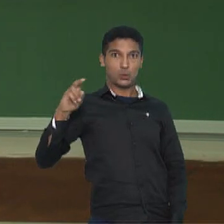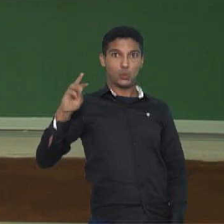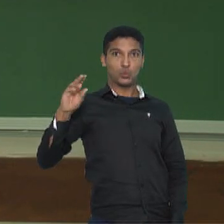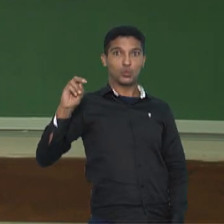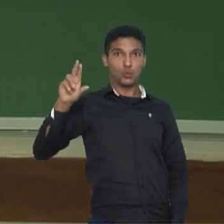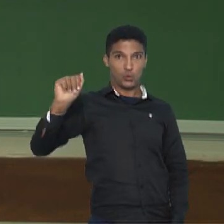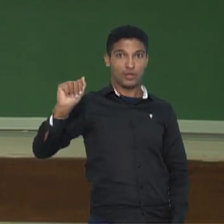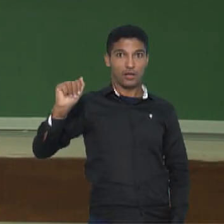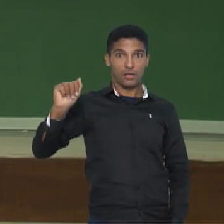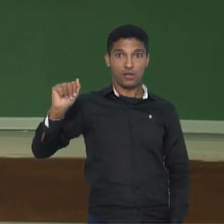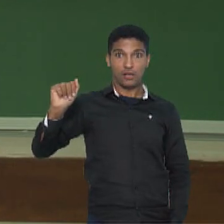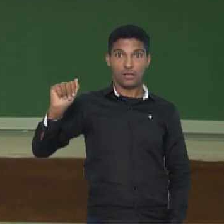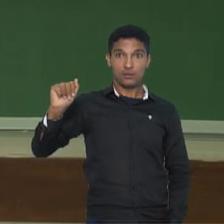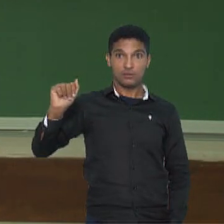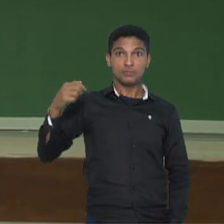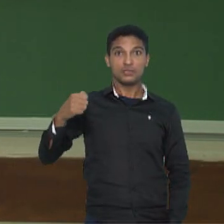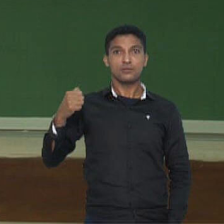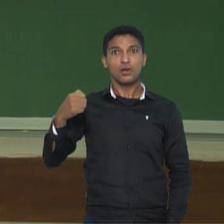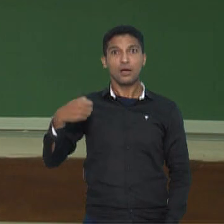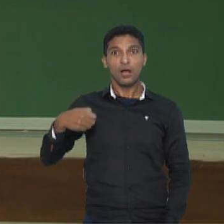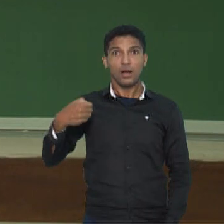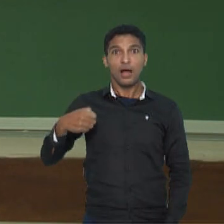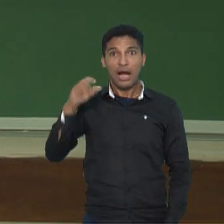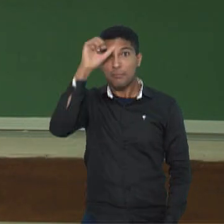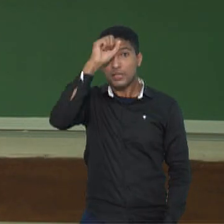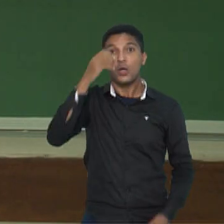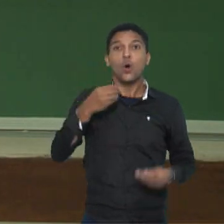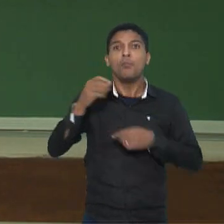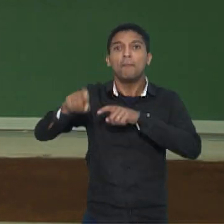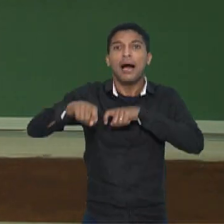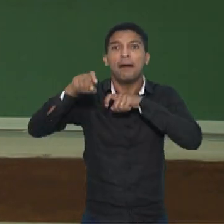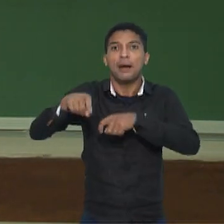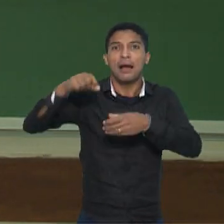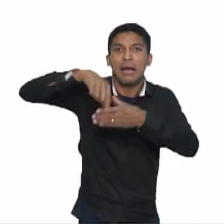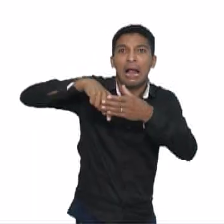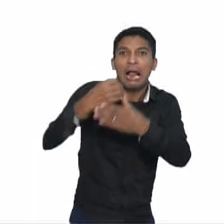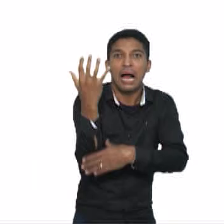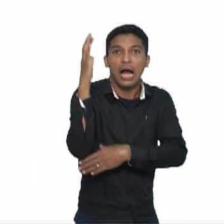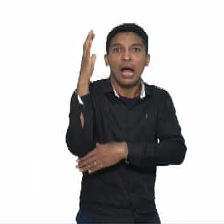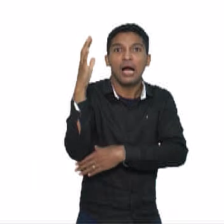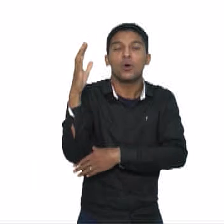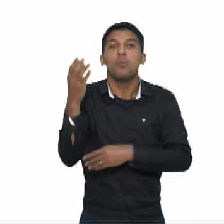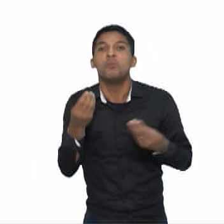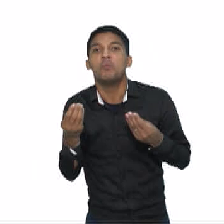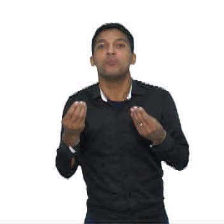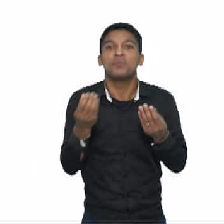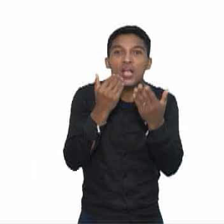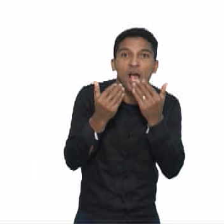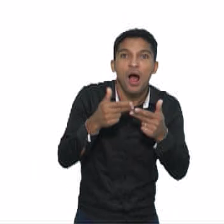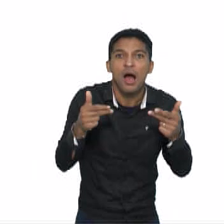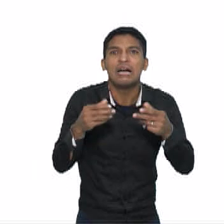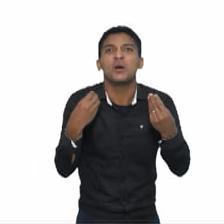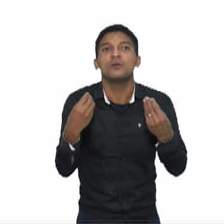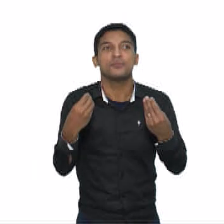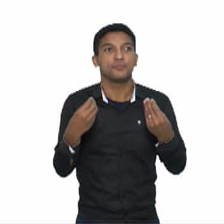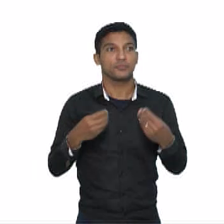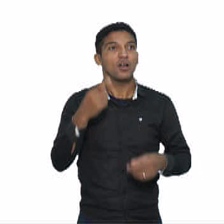planeta. Então, entender um pouquinho, olha essa imagem aí, porque como uma provocação, né? Que